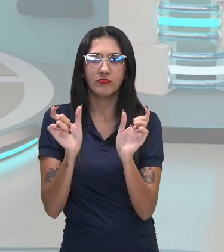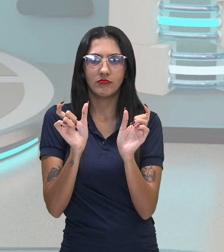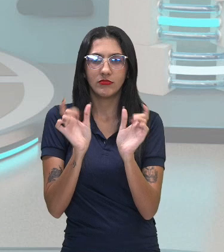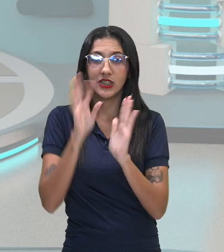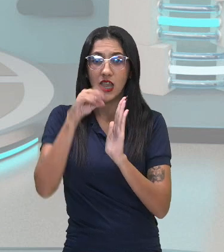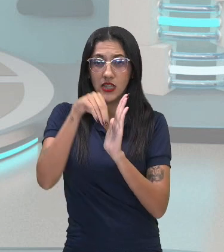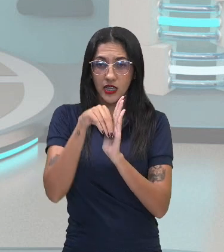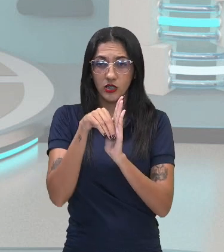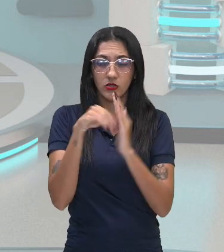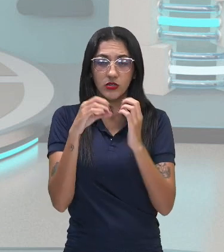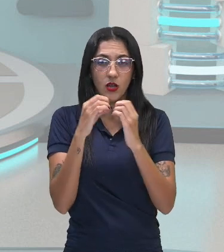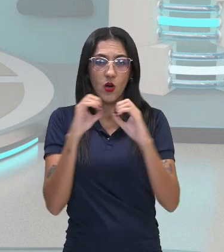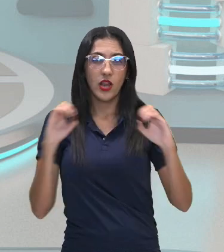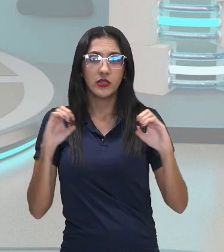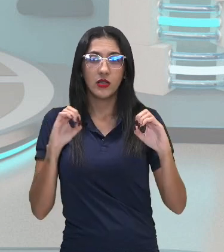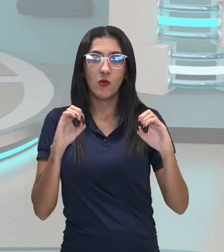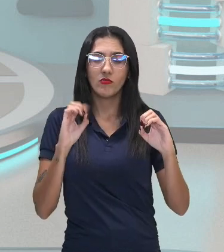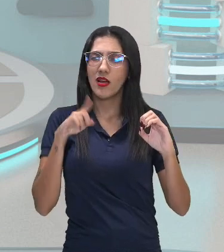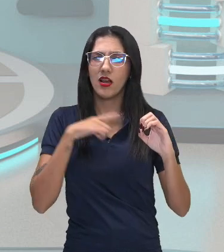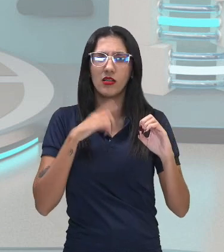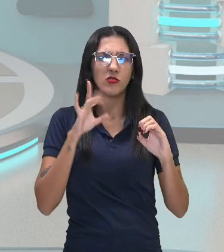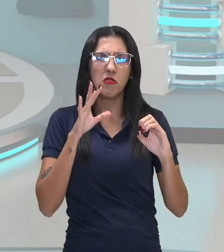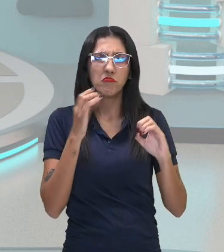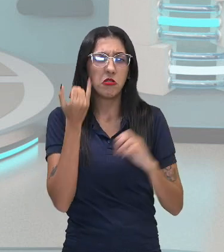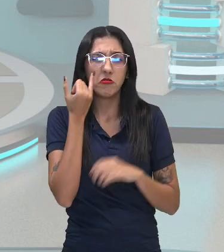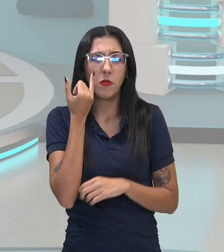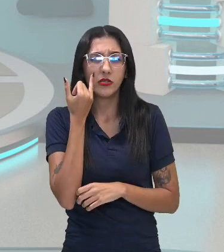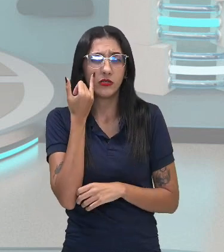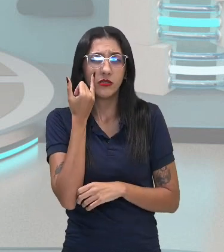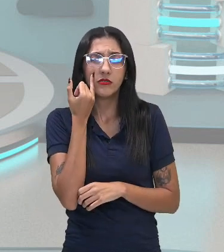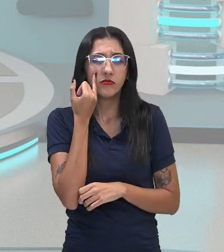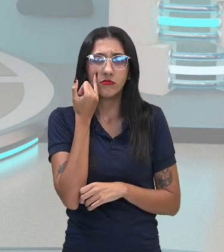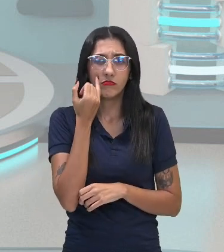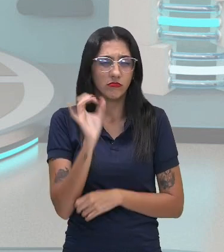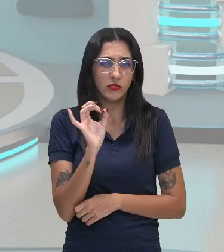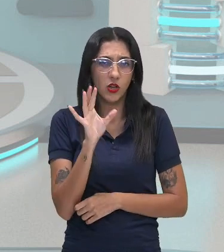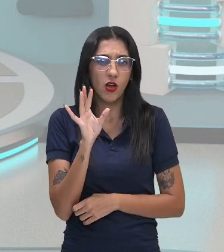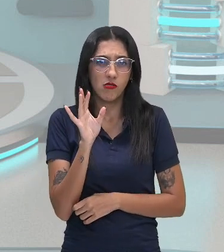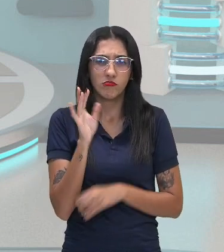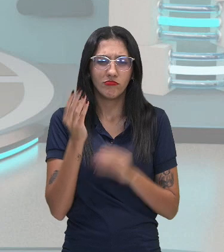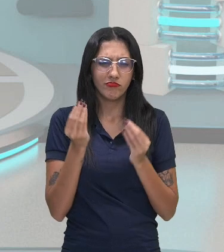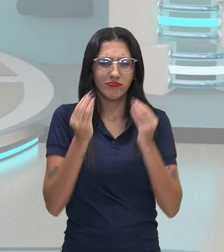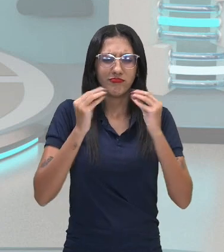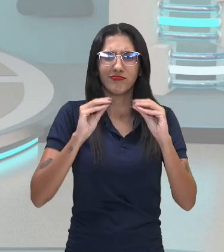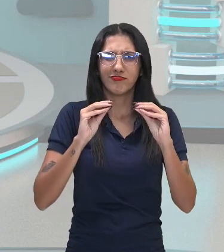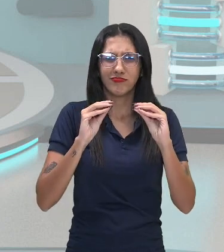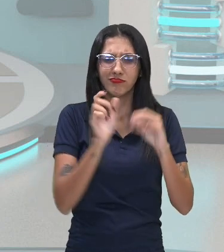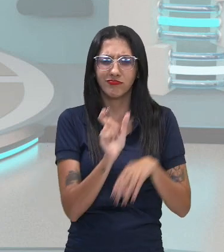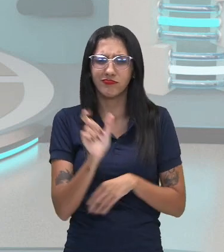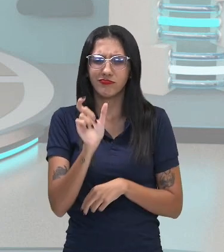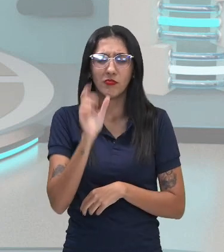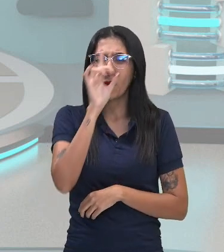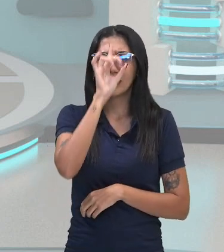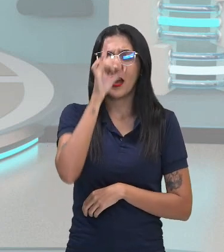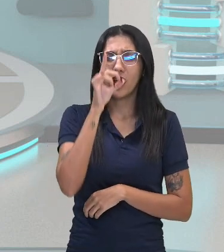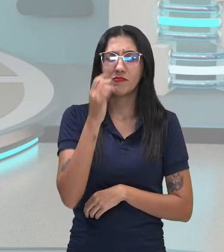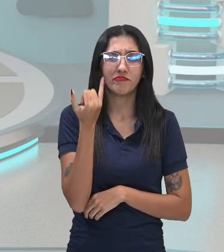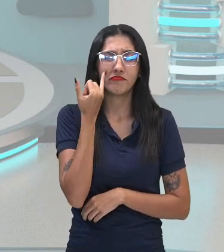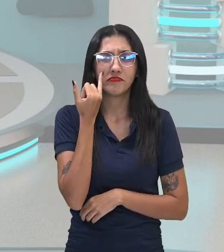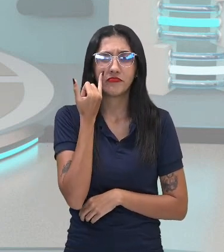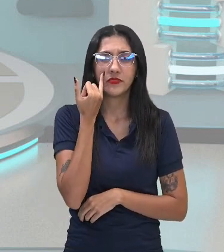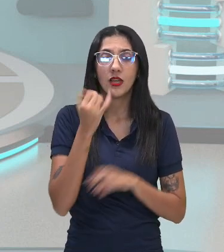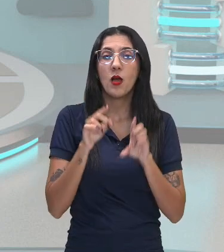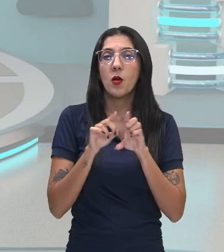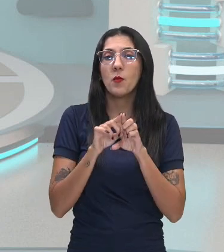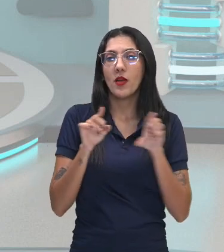na oração, ela é banal. Só vai dar uma ideia. Ao passo